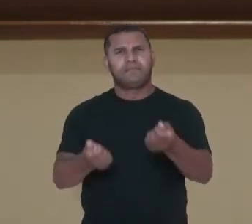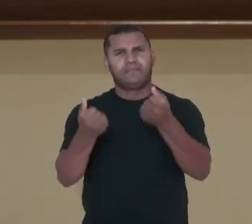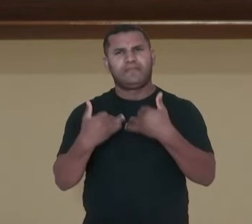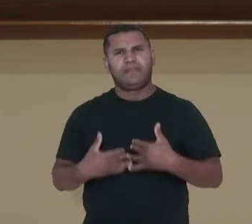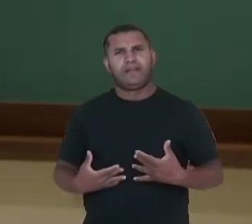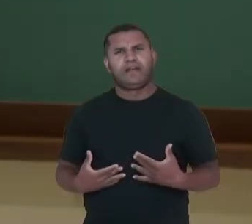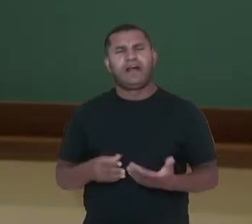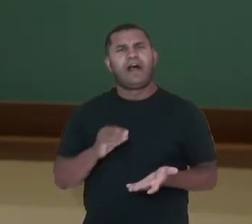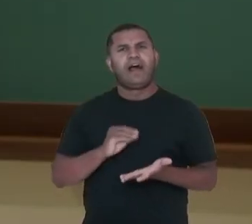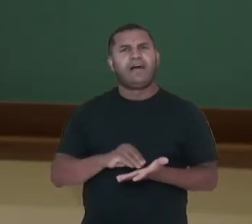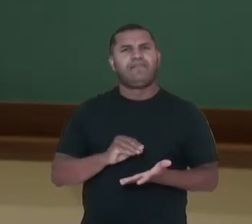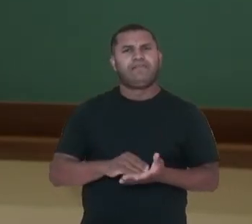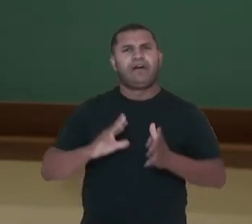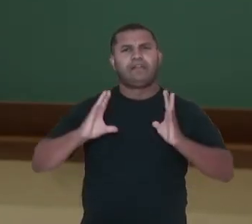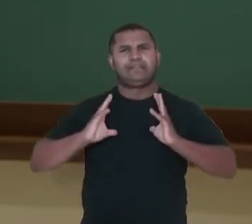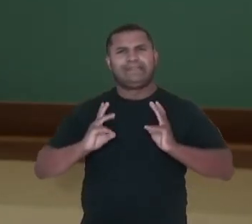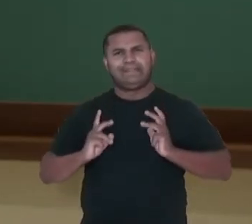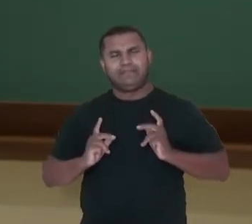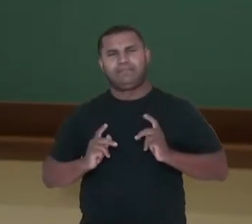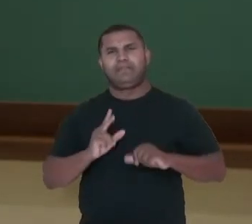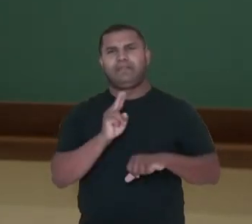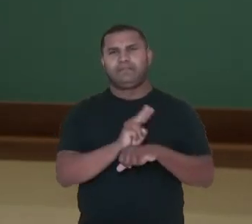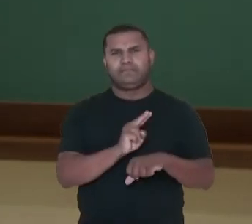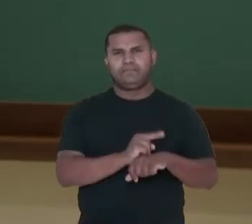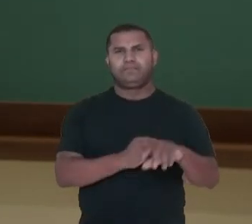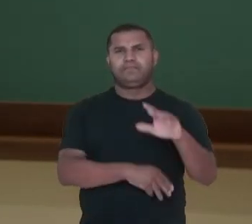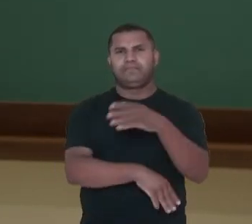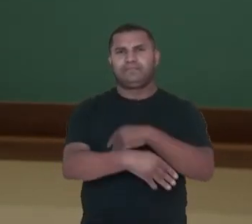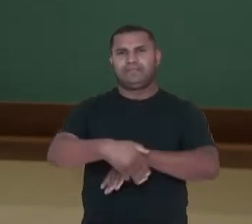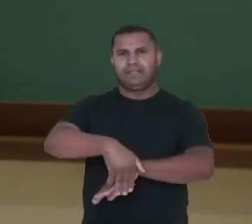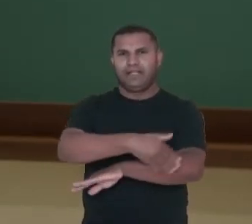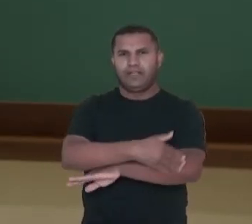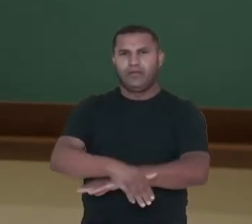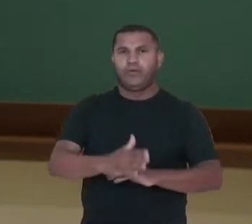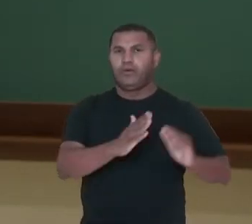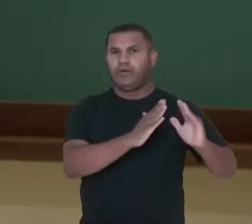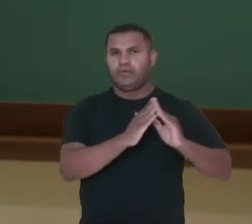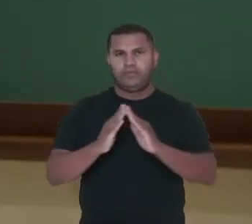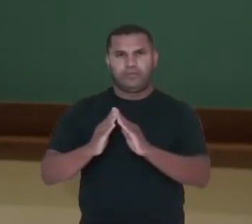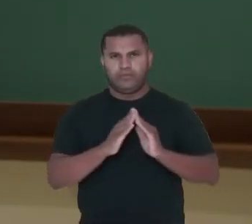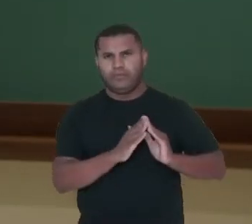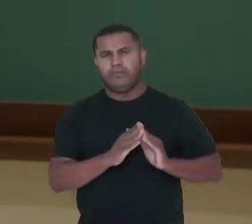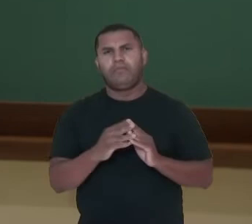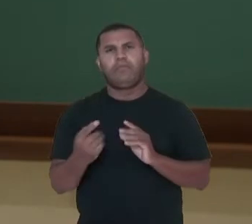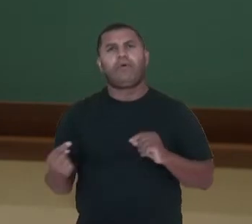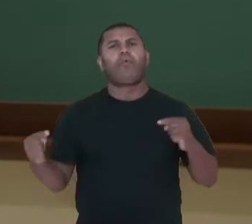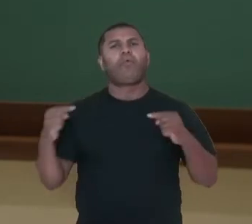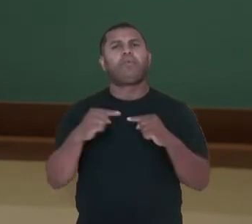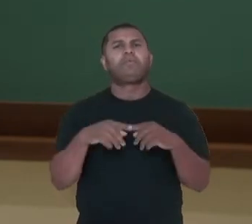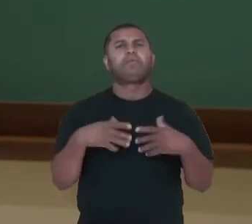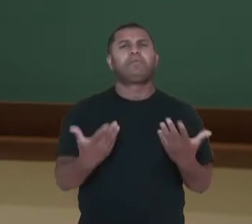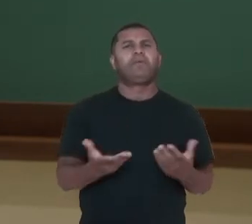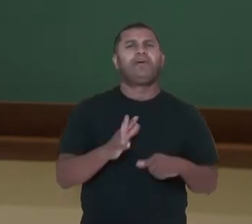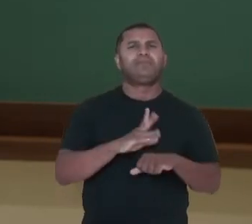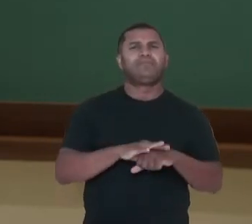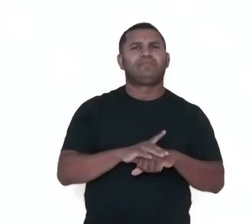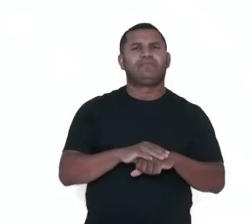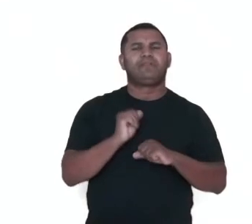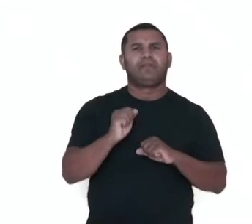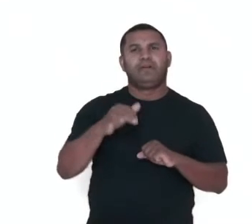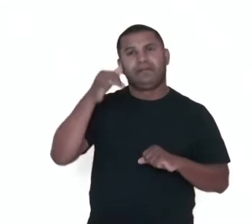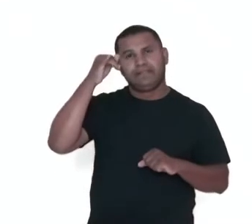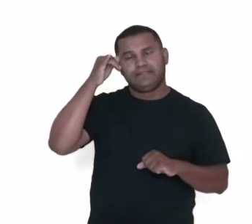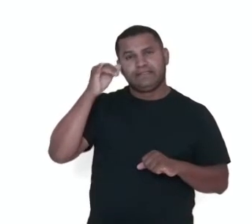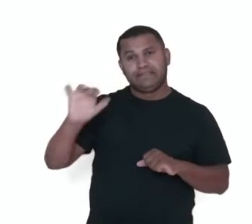de saneamento básico, ela está relacionada com qual doença causada por plateuminto?